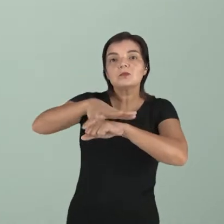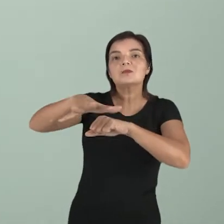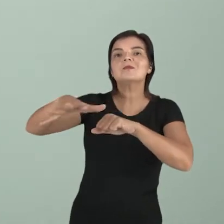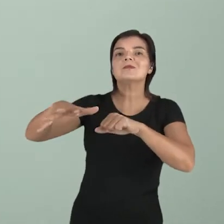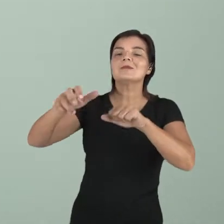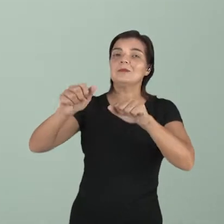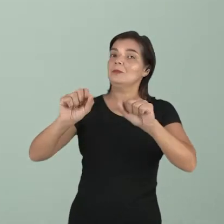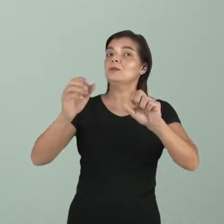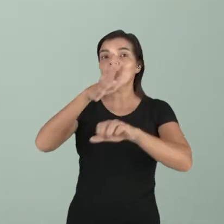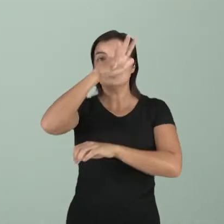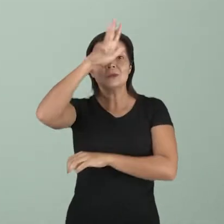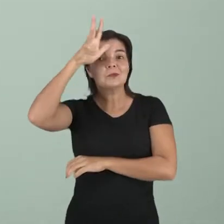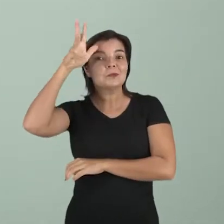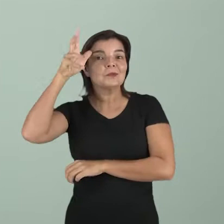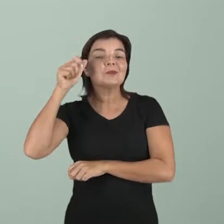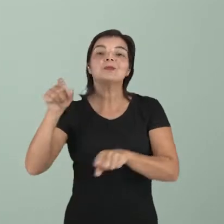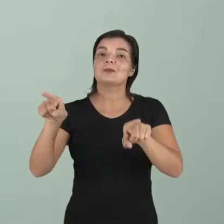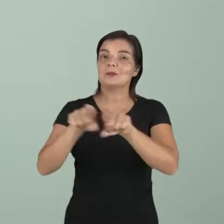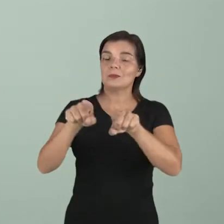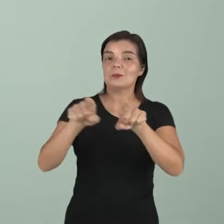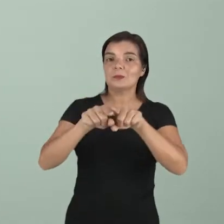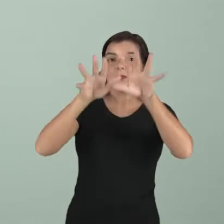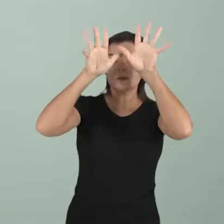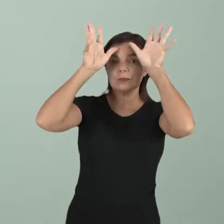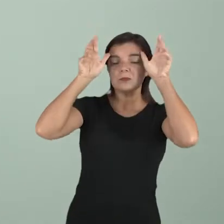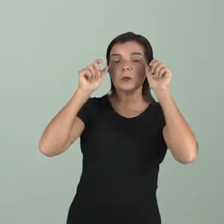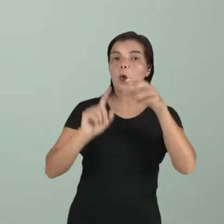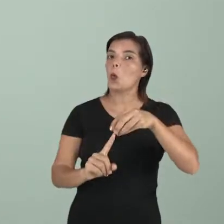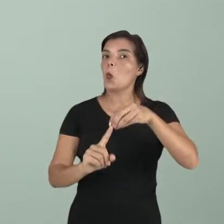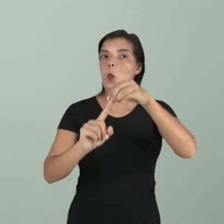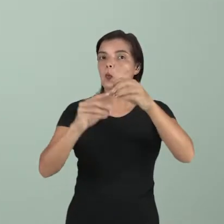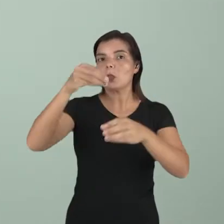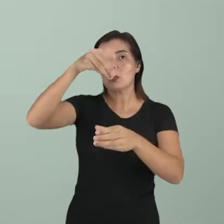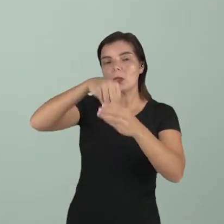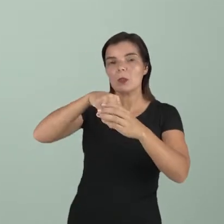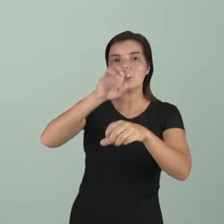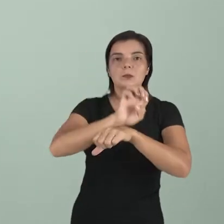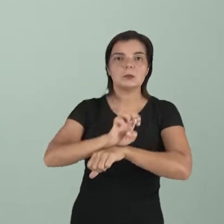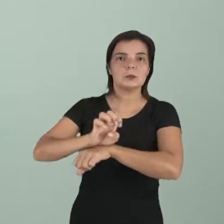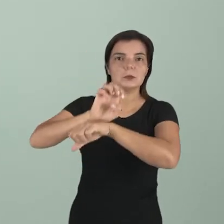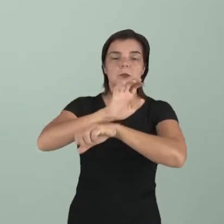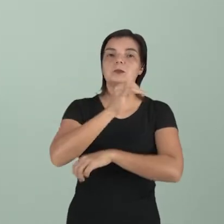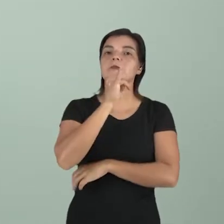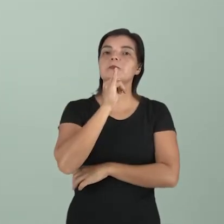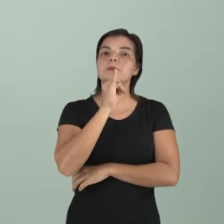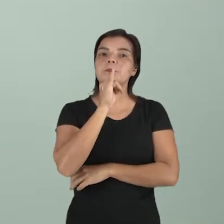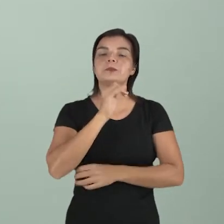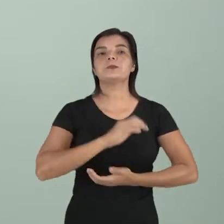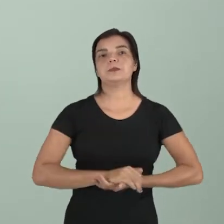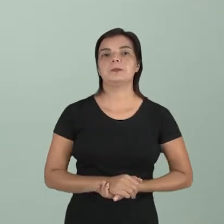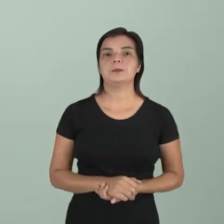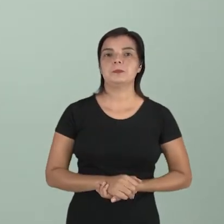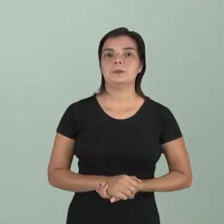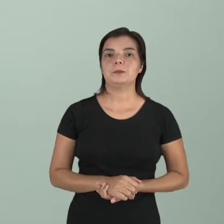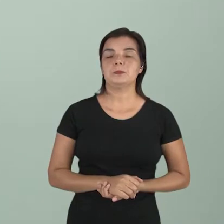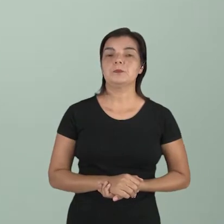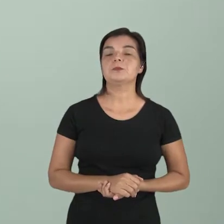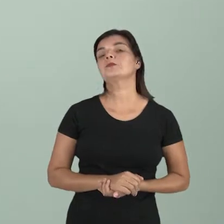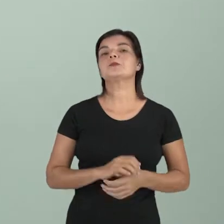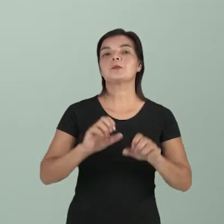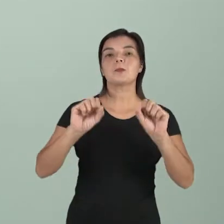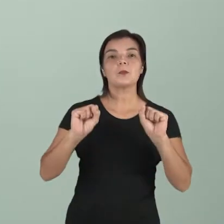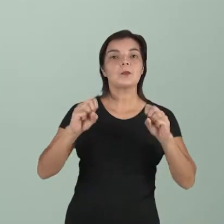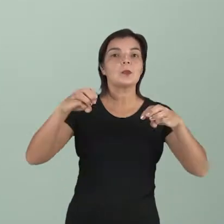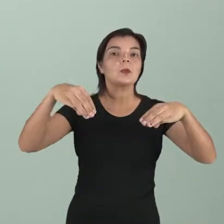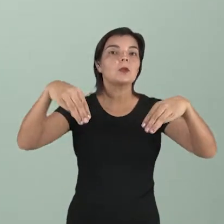um dos estados menores que nós temos no nosso país, mas a gente vai perceber que nós temos aí uma